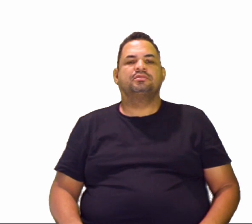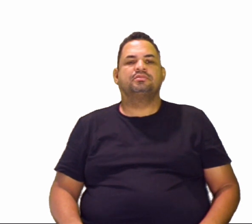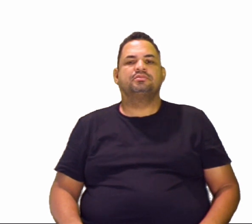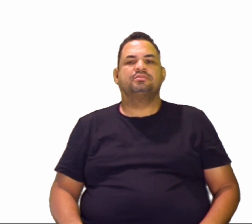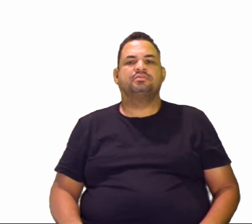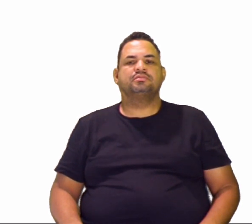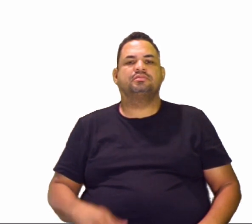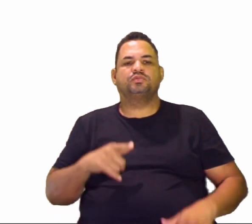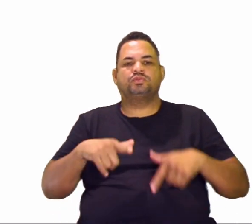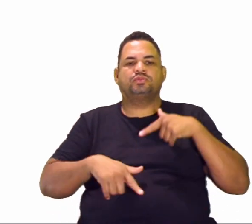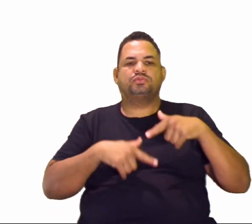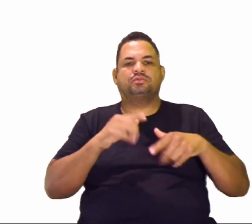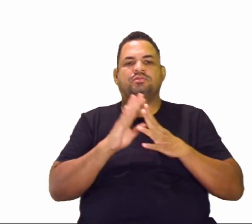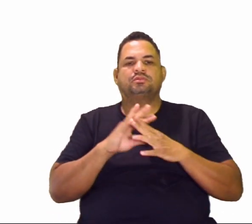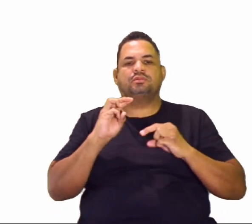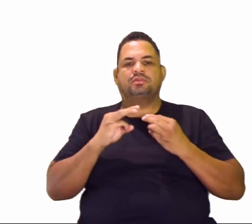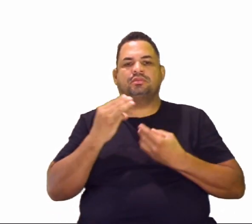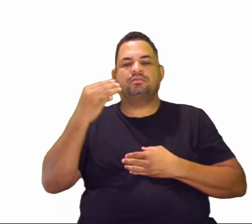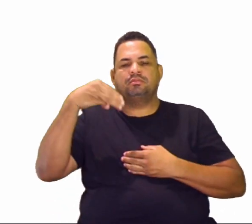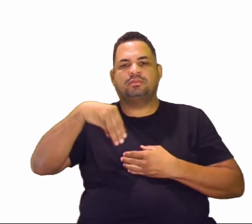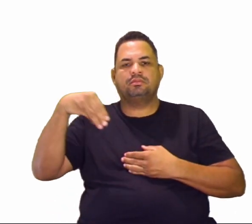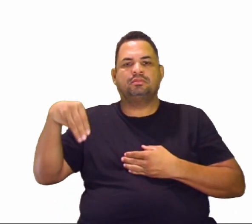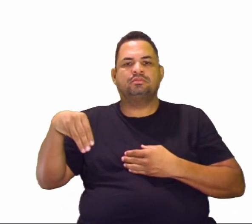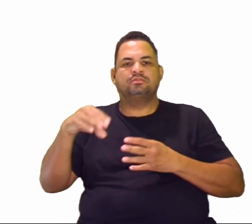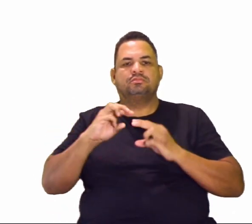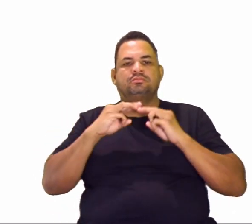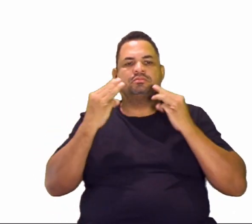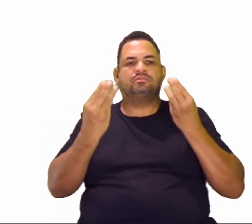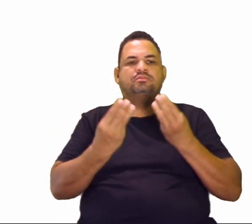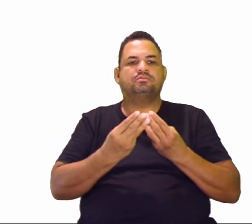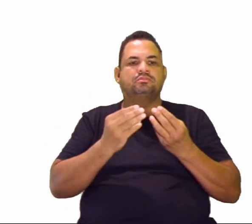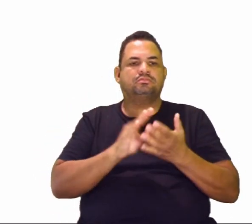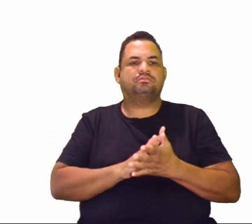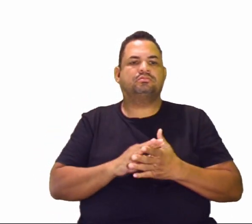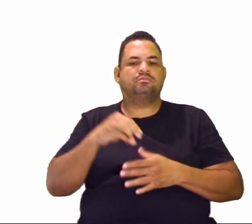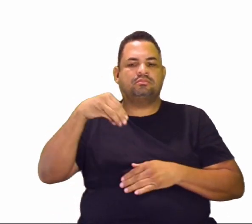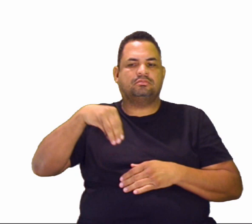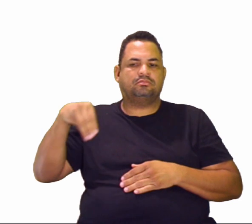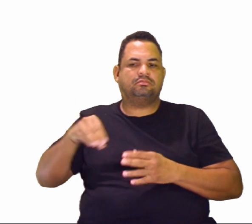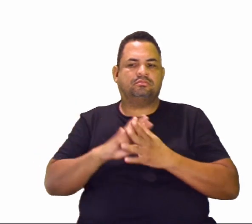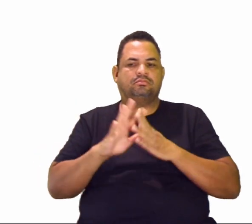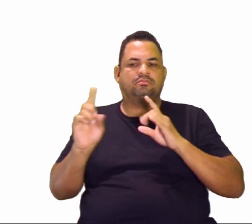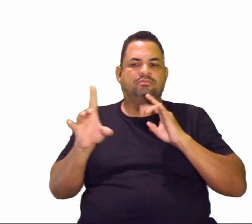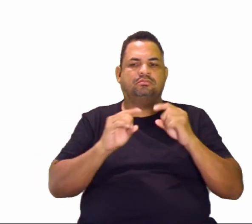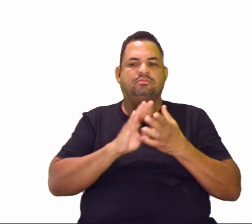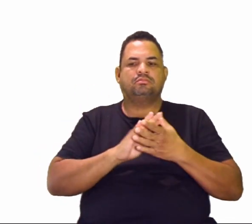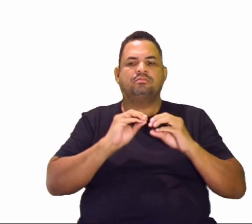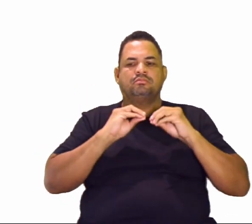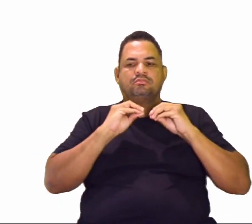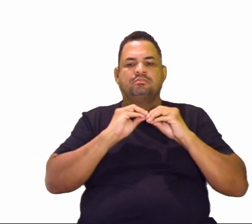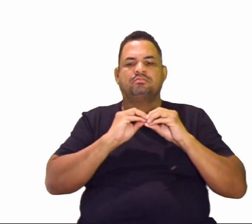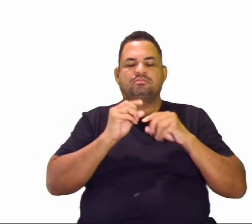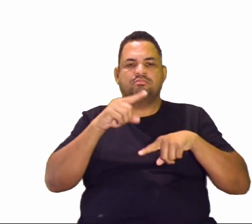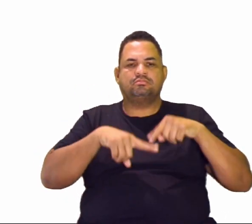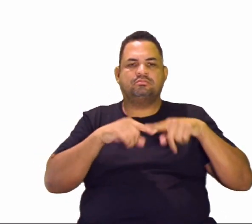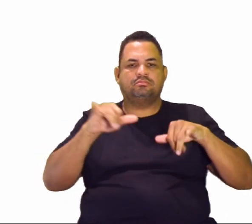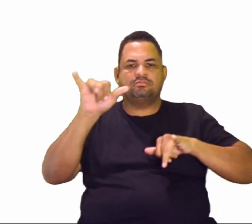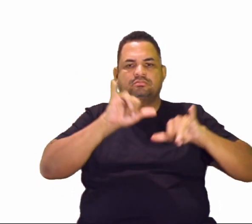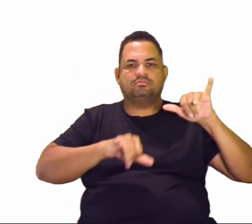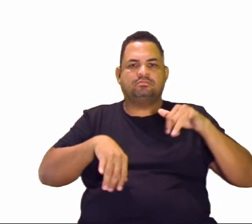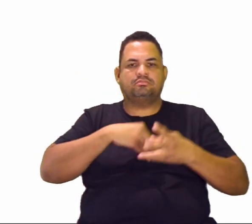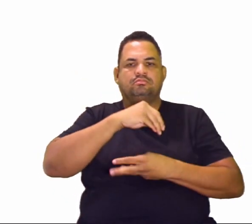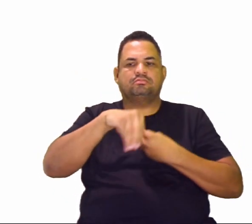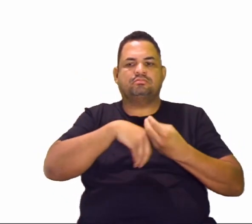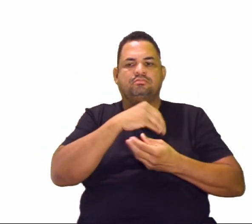nós vamos trabalhar com a massa, é importante conhecer a massa molar de cada elemento químico do